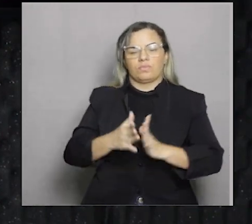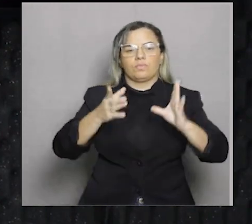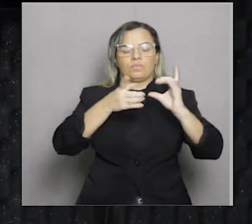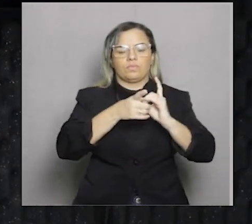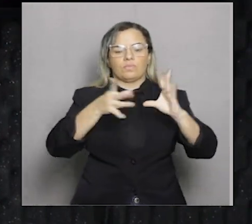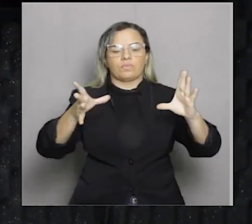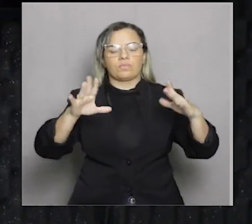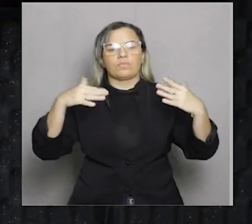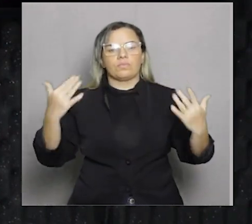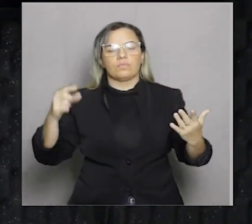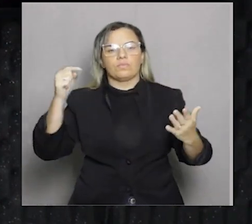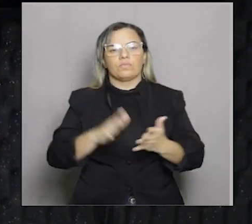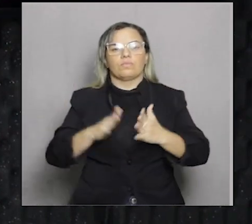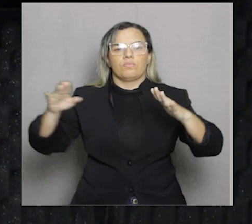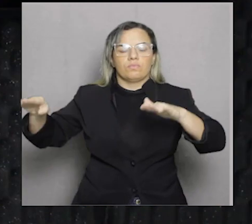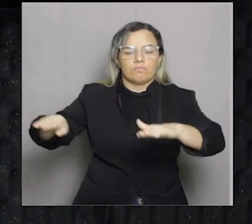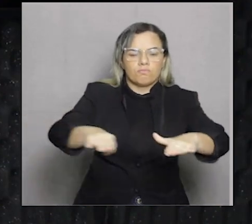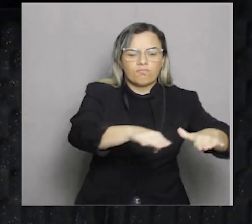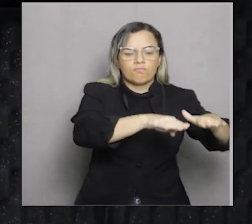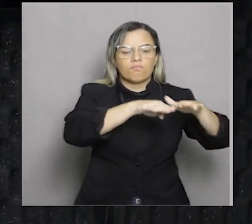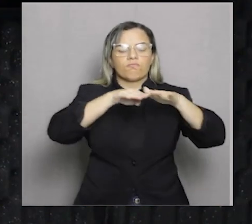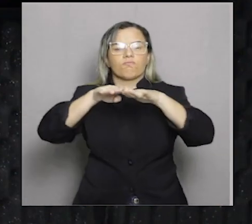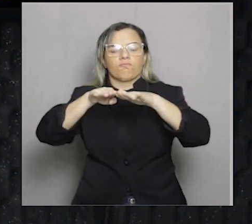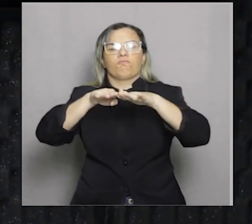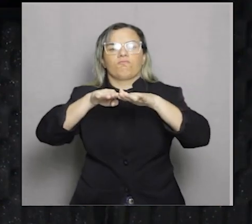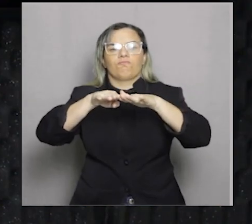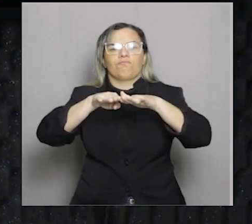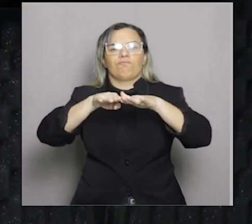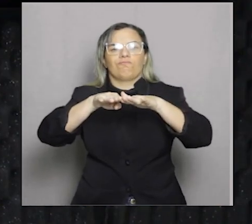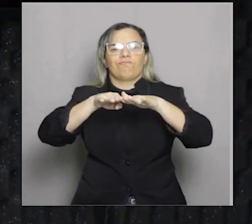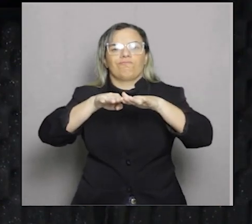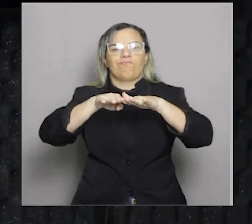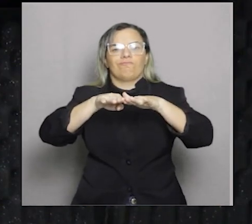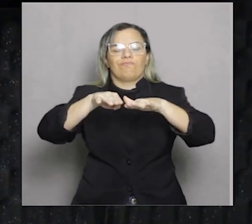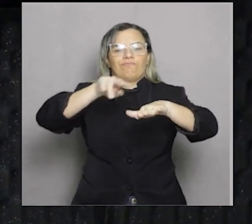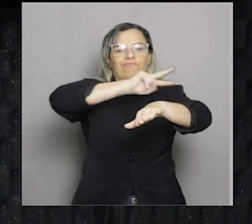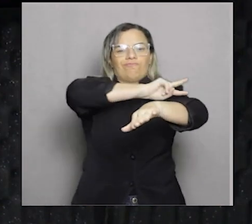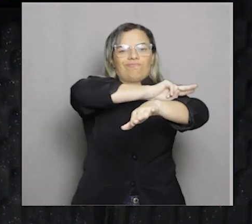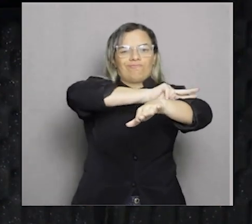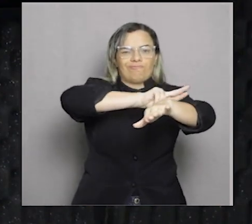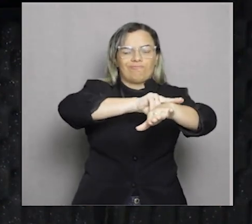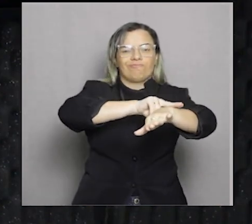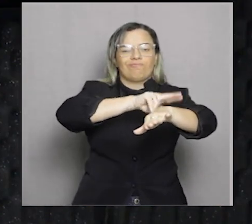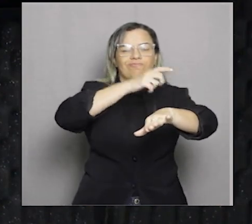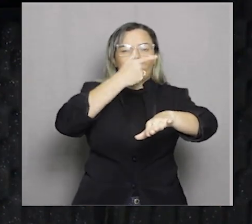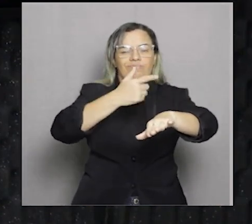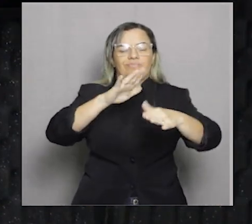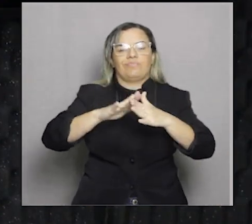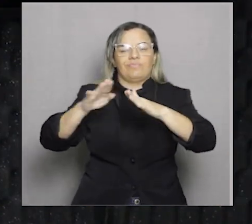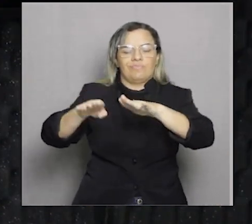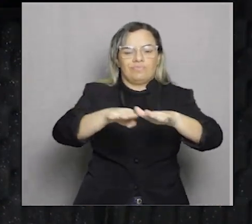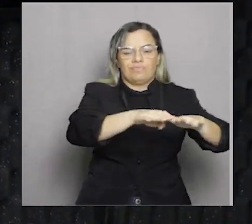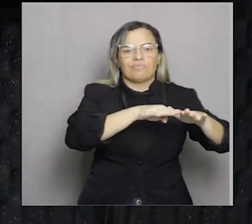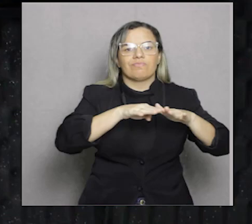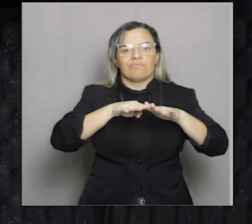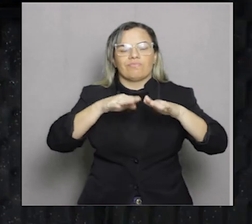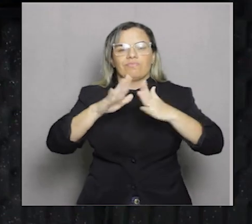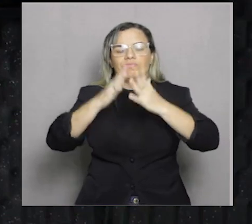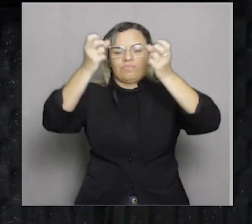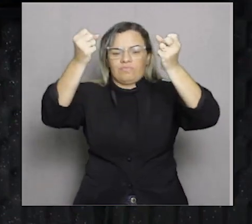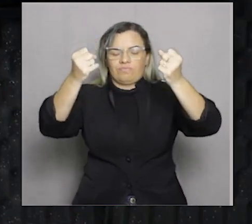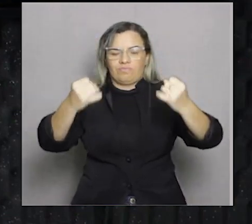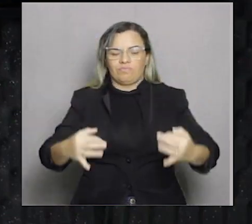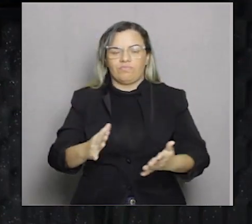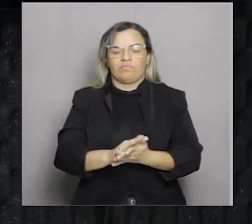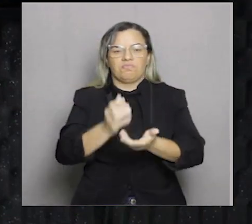uma república de igualdade racial. Uma república que vai nos falar de